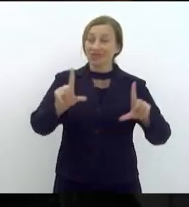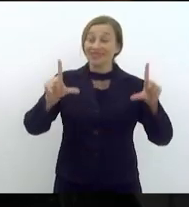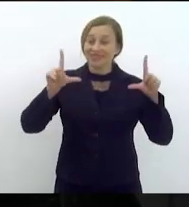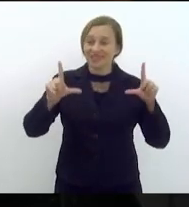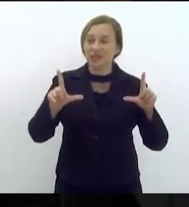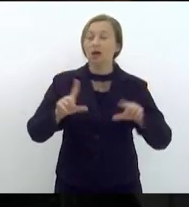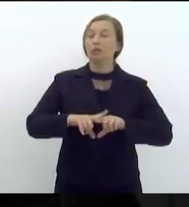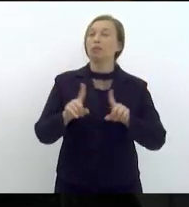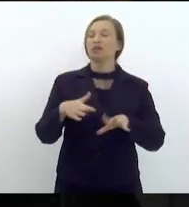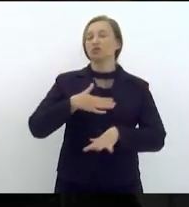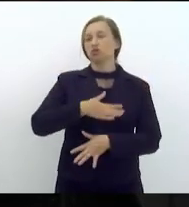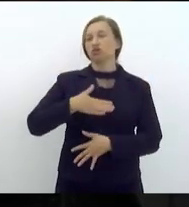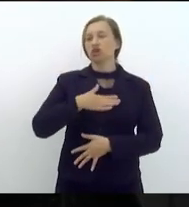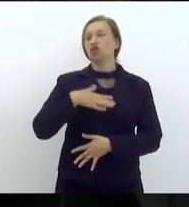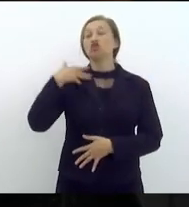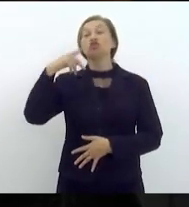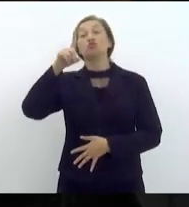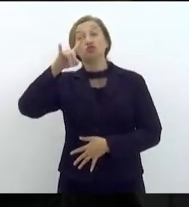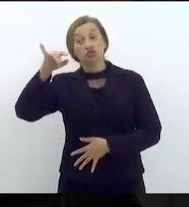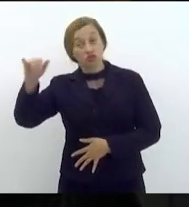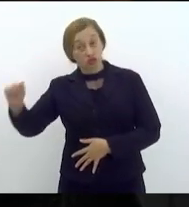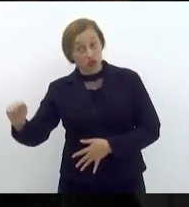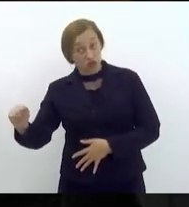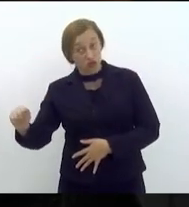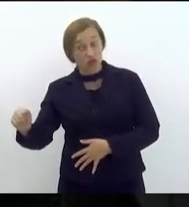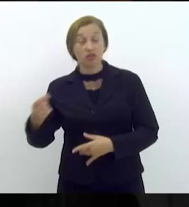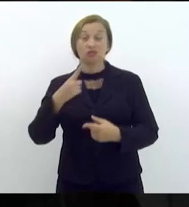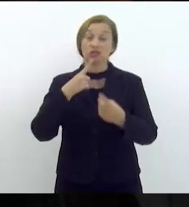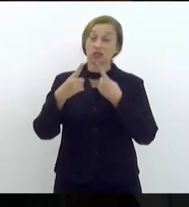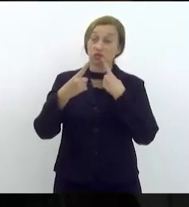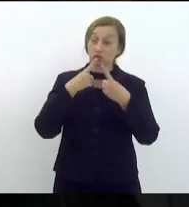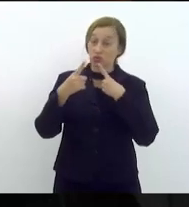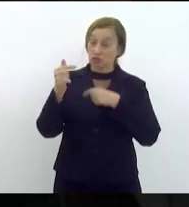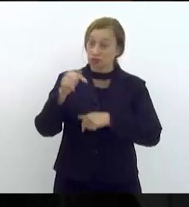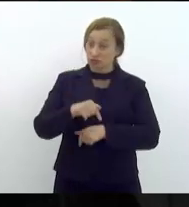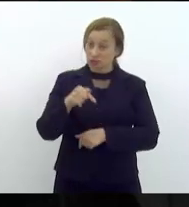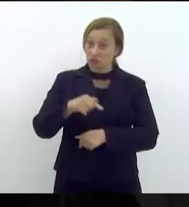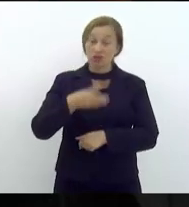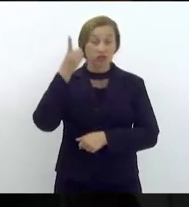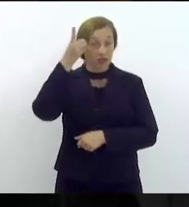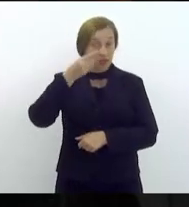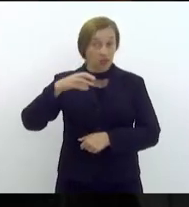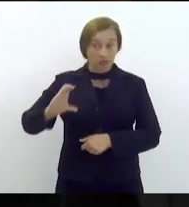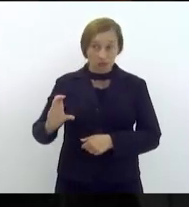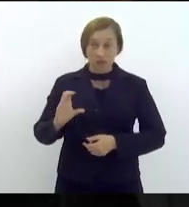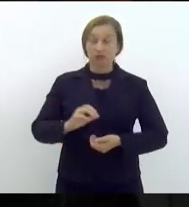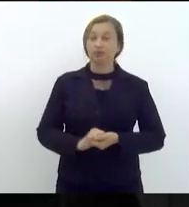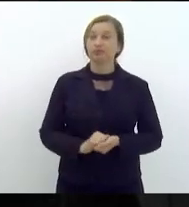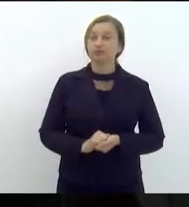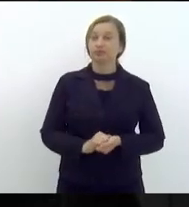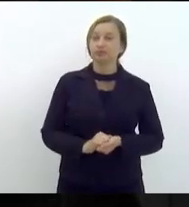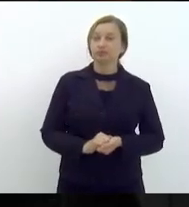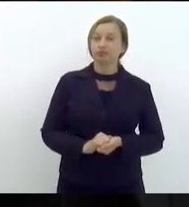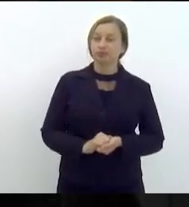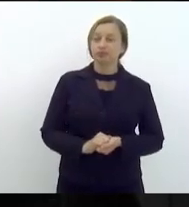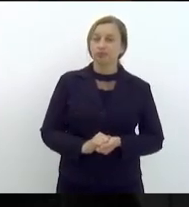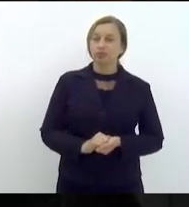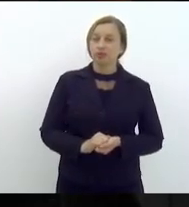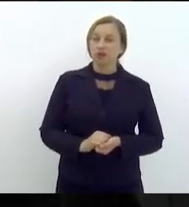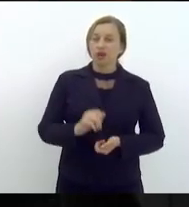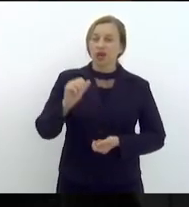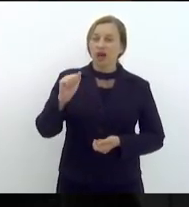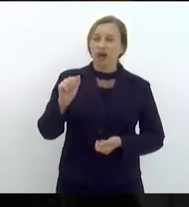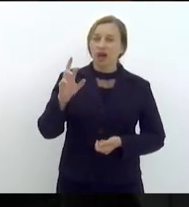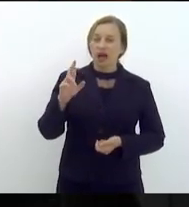mas eu gostaria de um dia fazer uma discussão aqui deputado Carlos sobre acabou